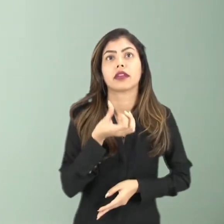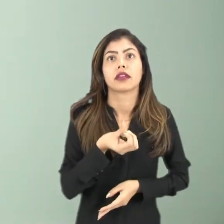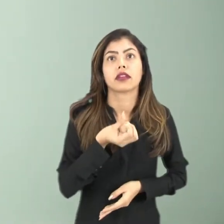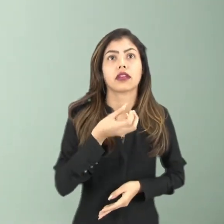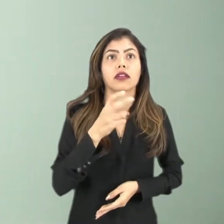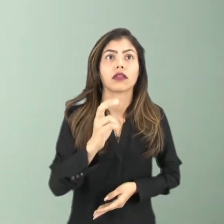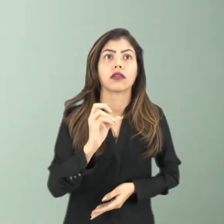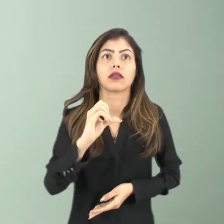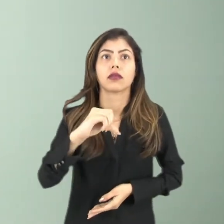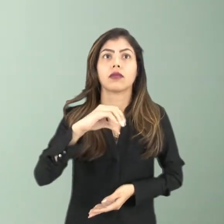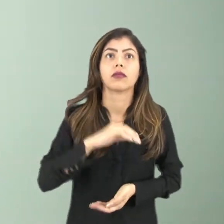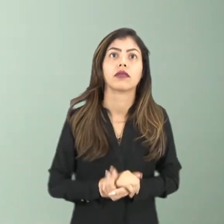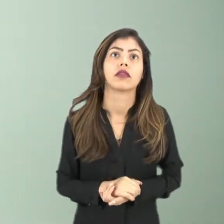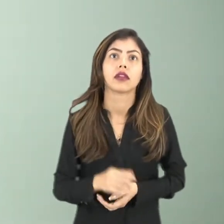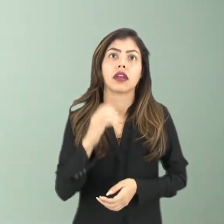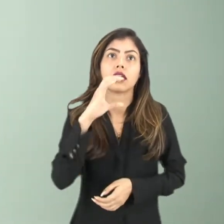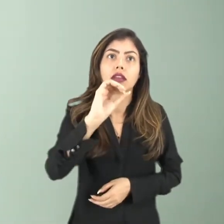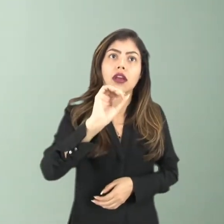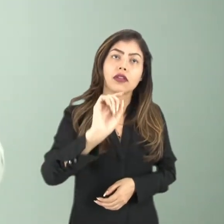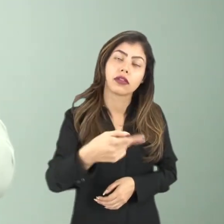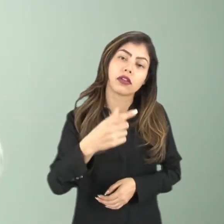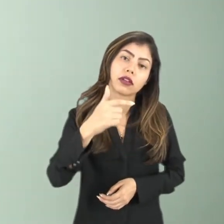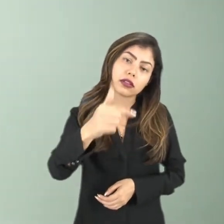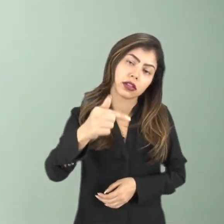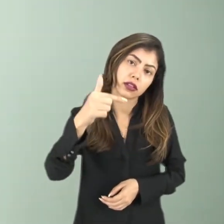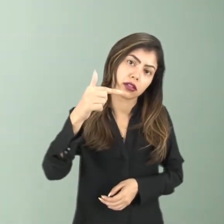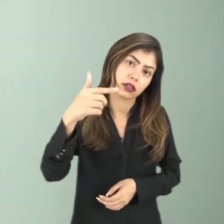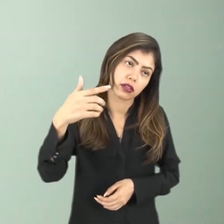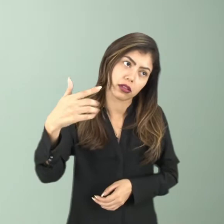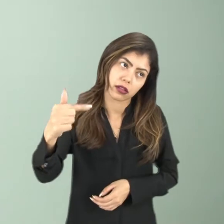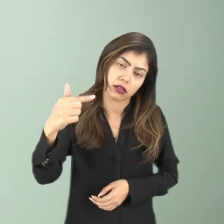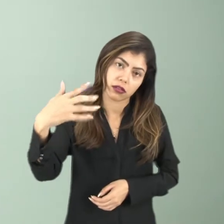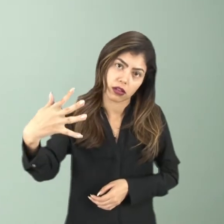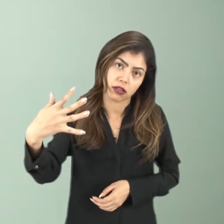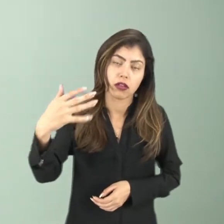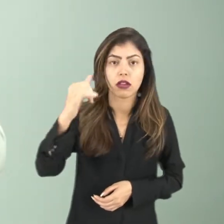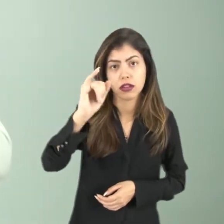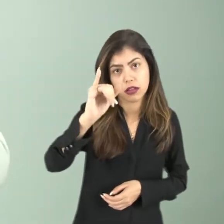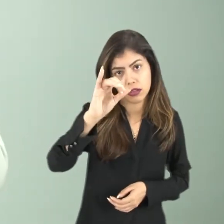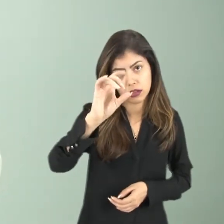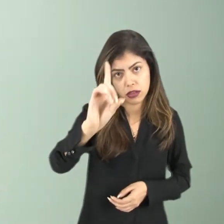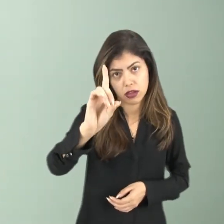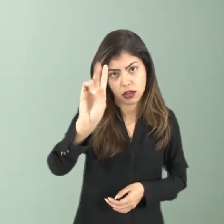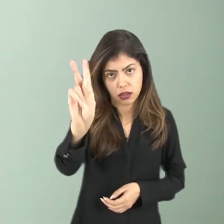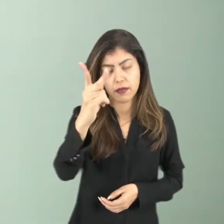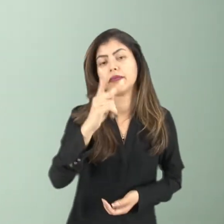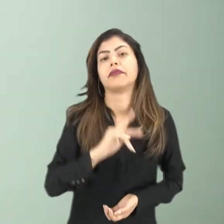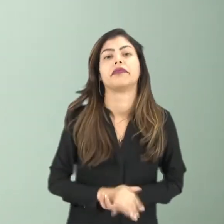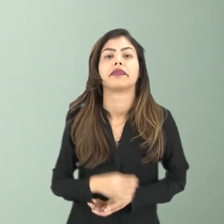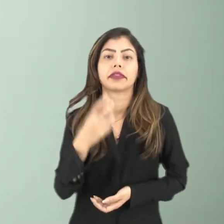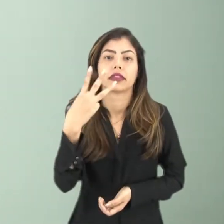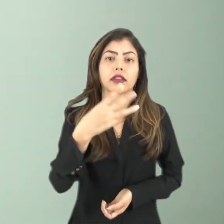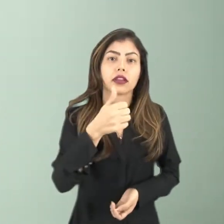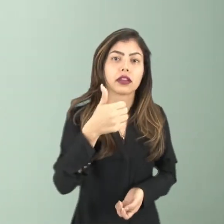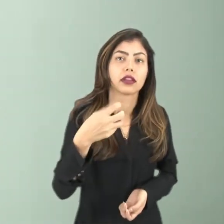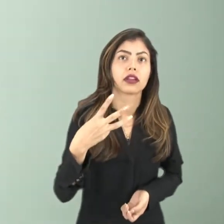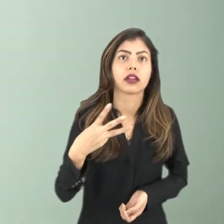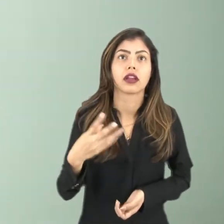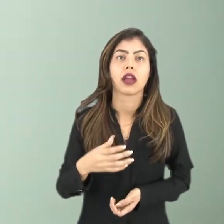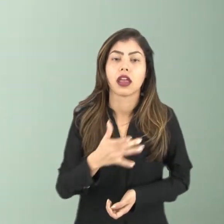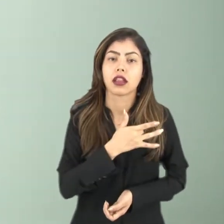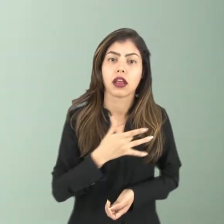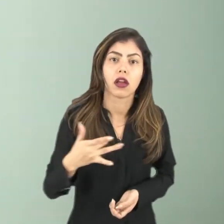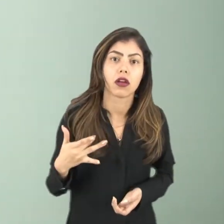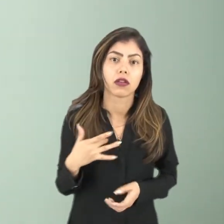está em 79º. O Brasil tem 0,754 de IDH. E dentro do IDH nós temos